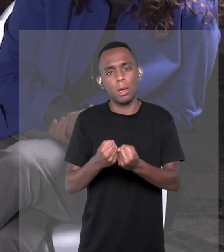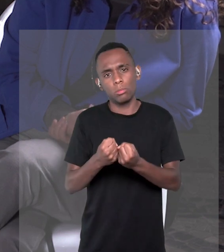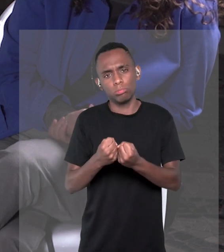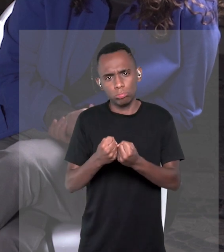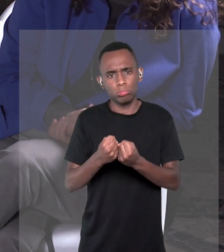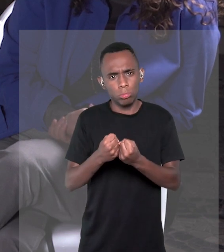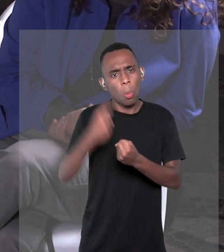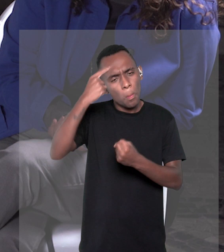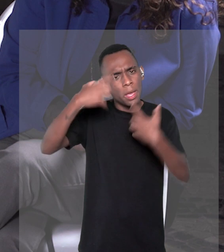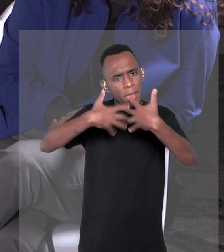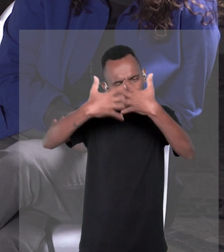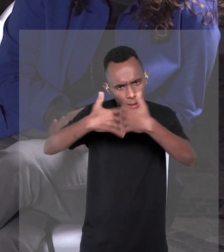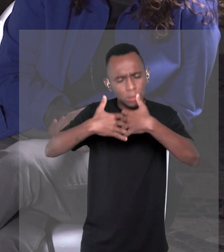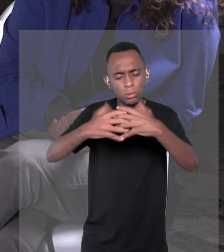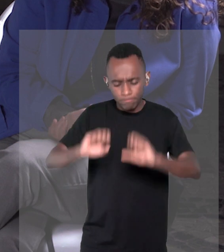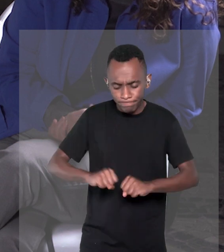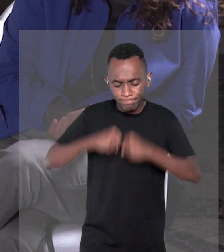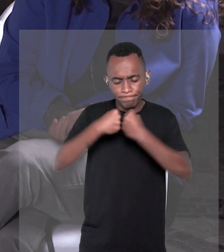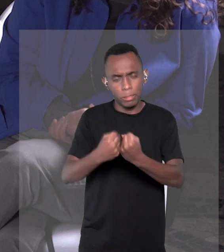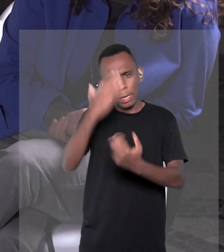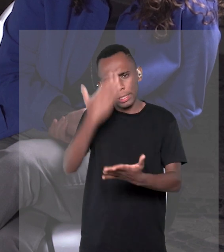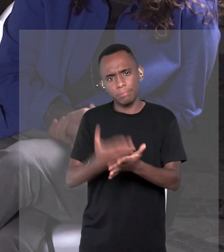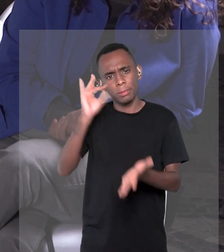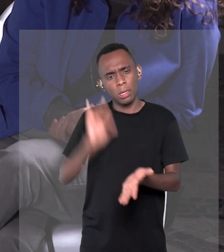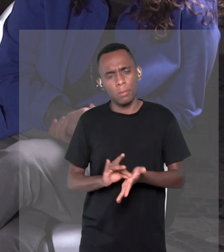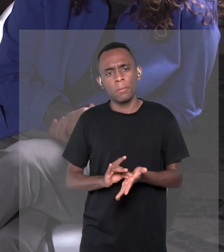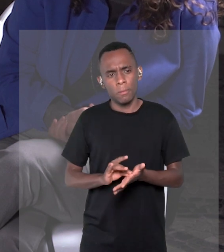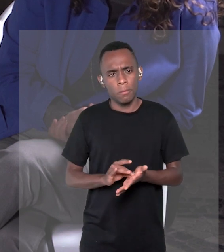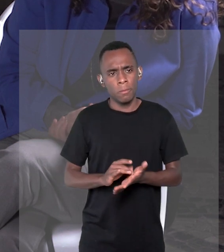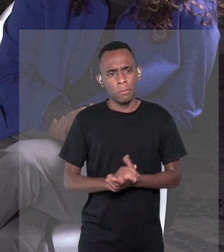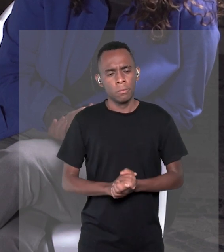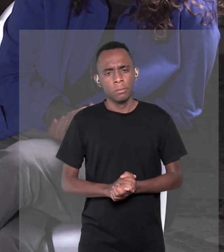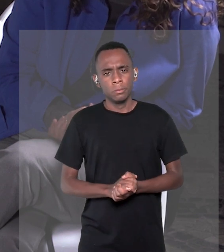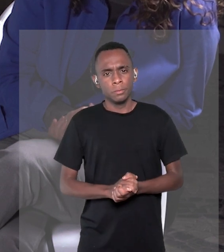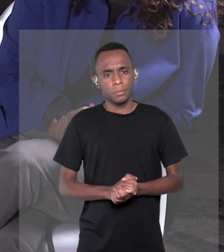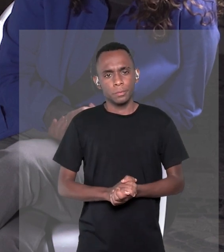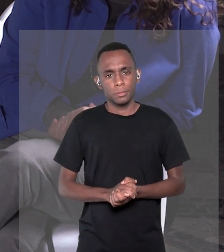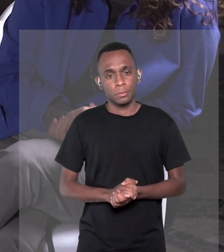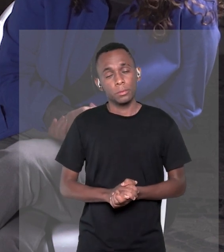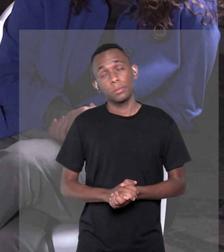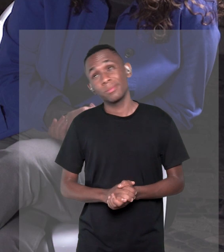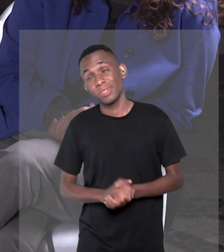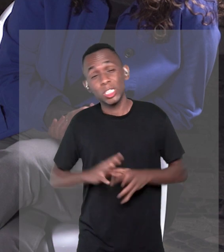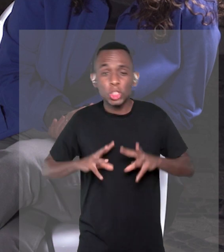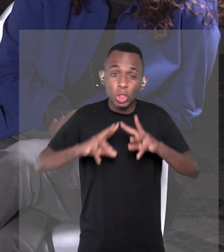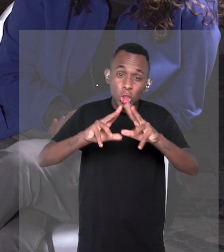de firmar uma ideia, de ser uma ideia, né? De defender uma